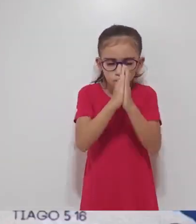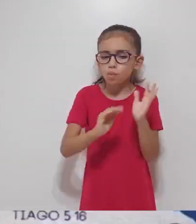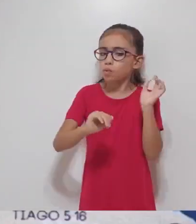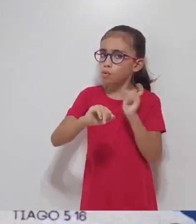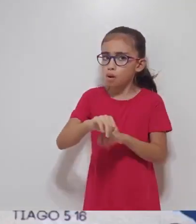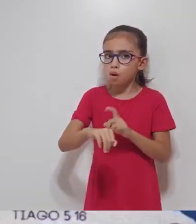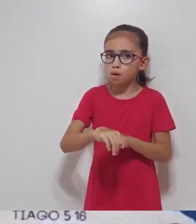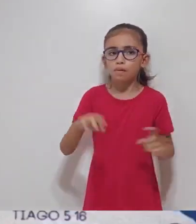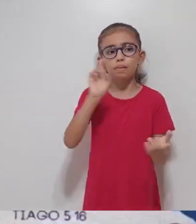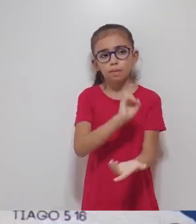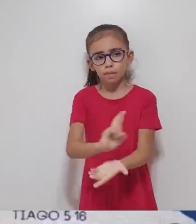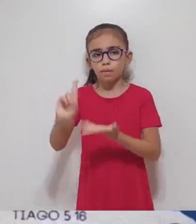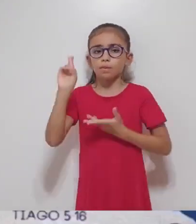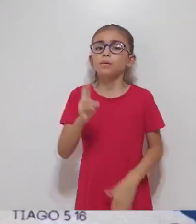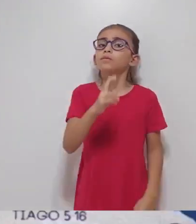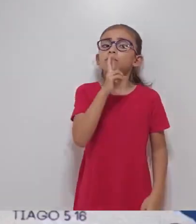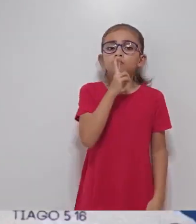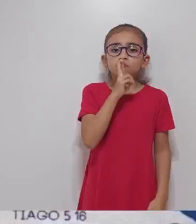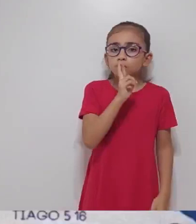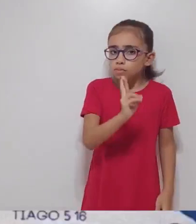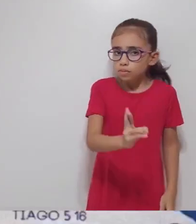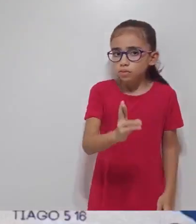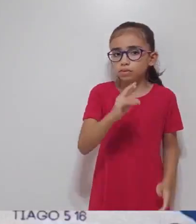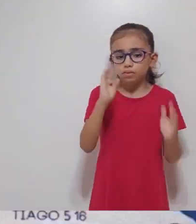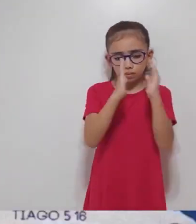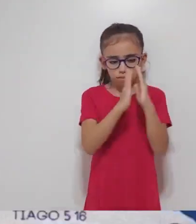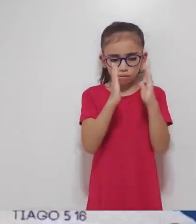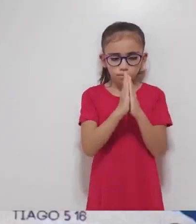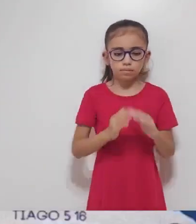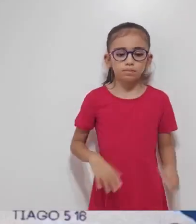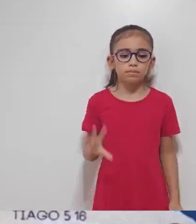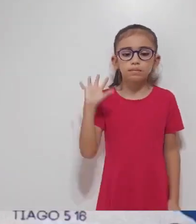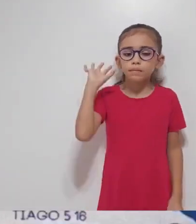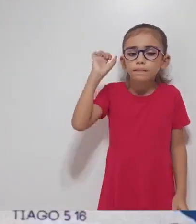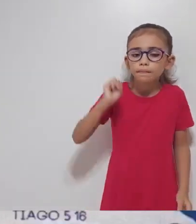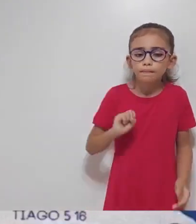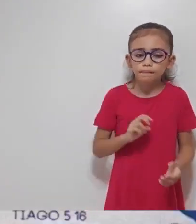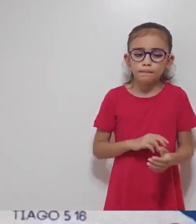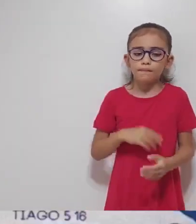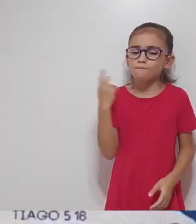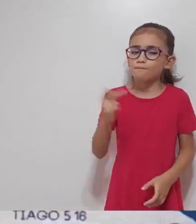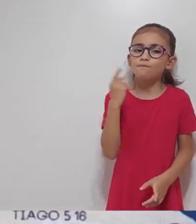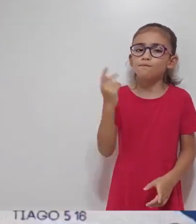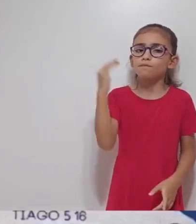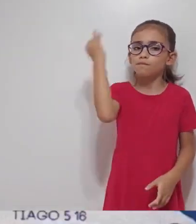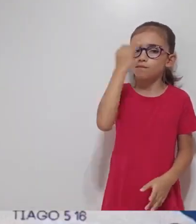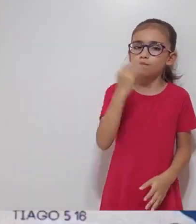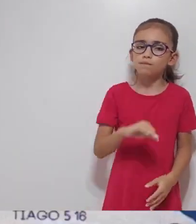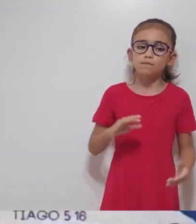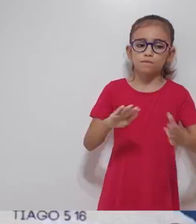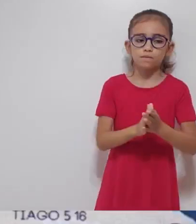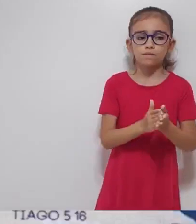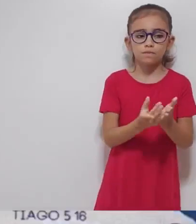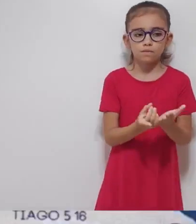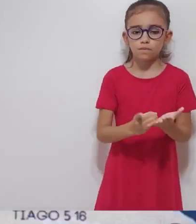determinado momento, o Senhor atendeu as orações do seu servo. Vamos ouvir essa história linda que